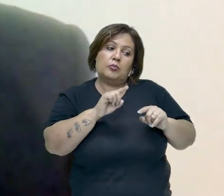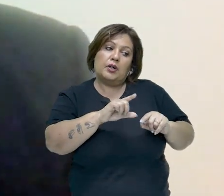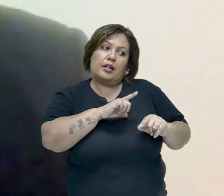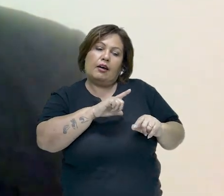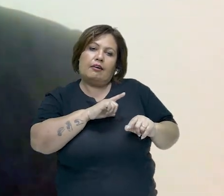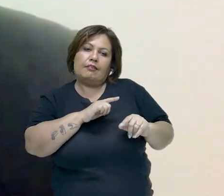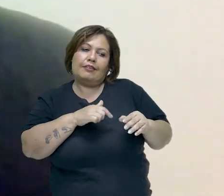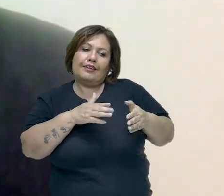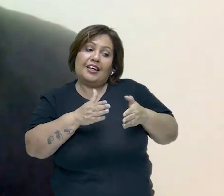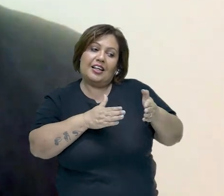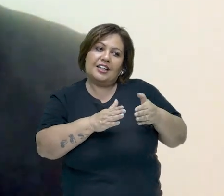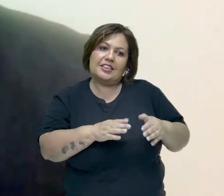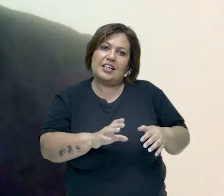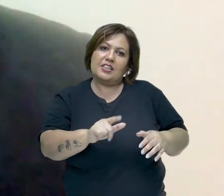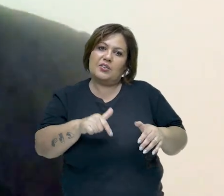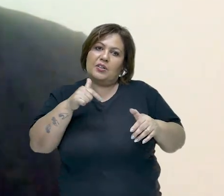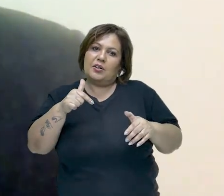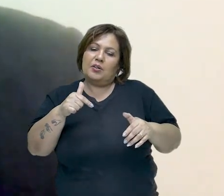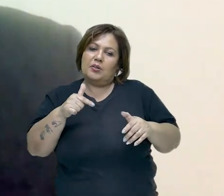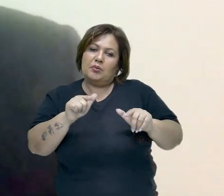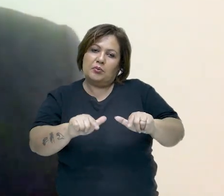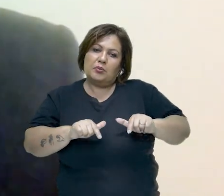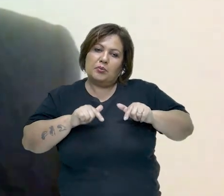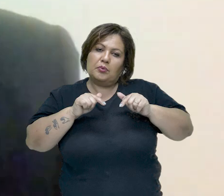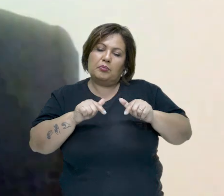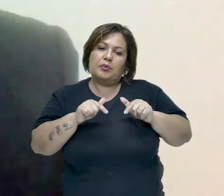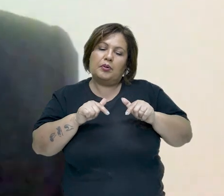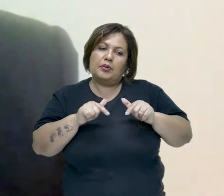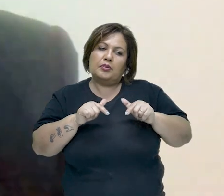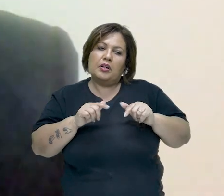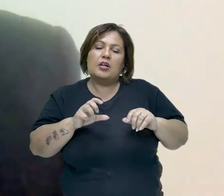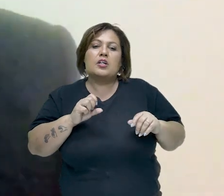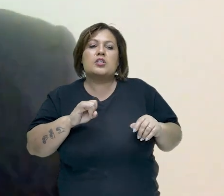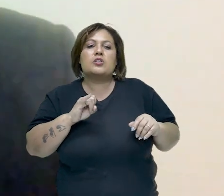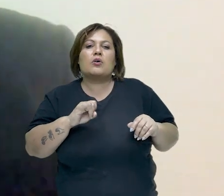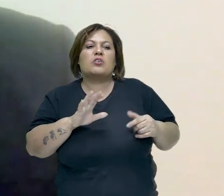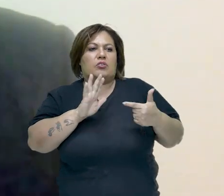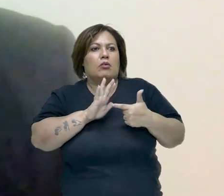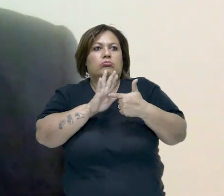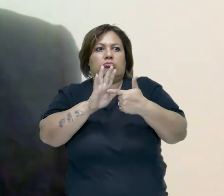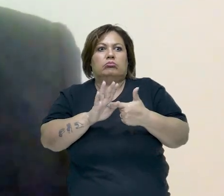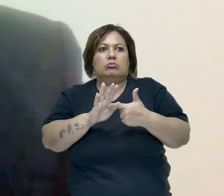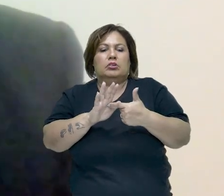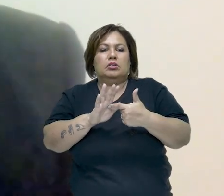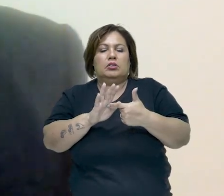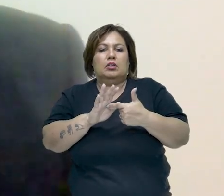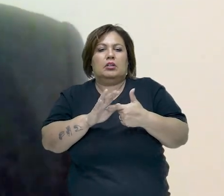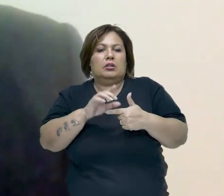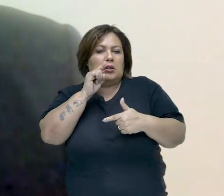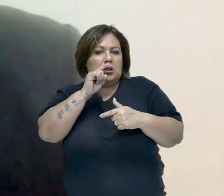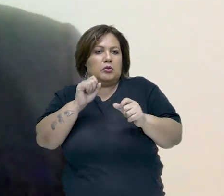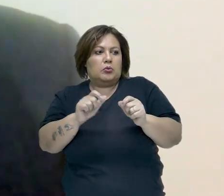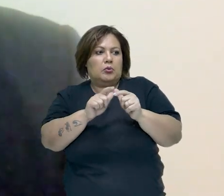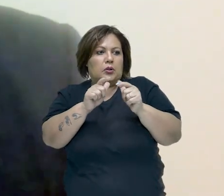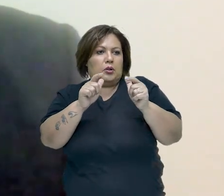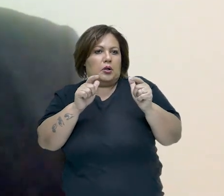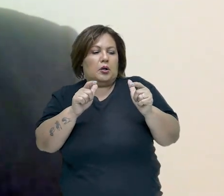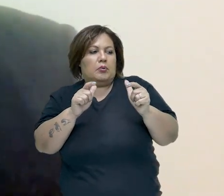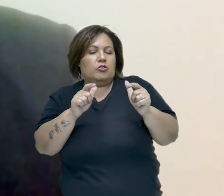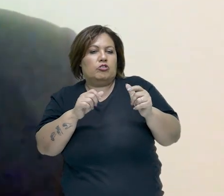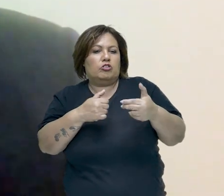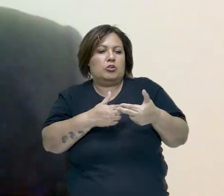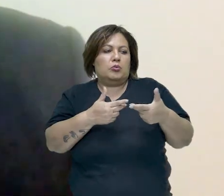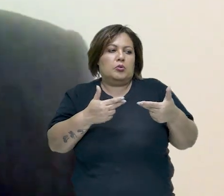para ter acesso ao porte de arma de fogo. Ou seja, somente quando ficar demonstrado que esse risco foi aumentado